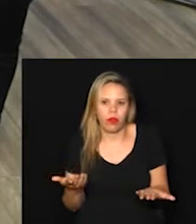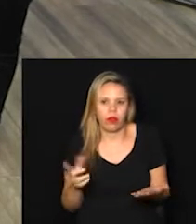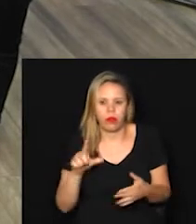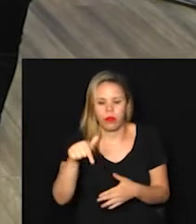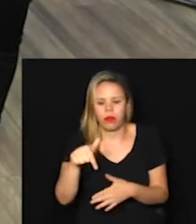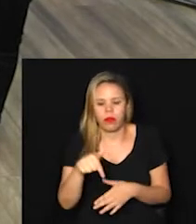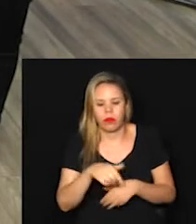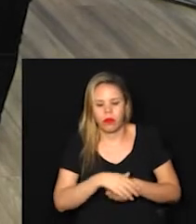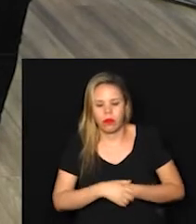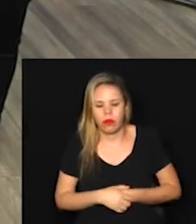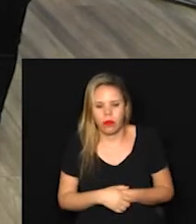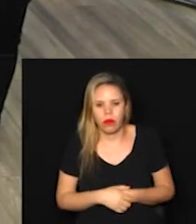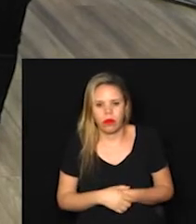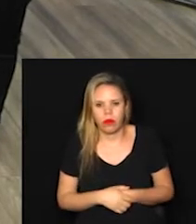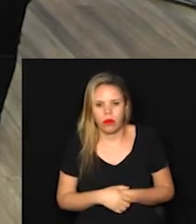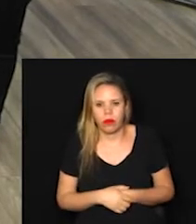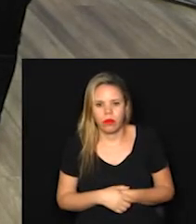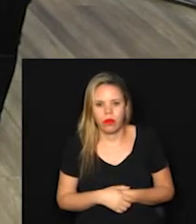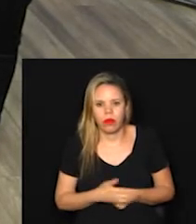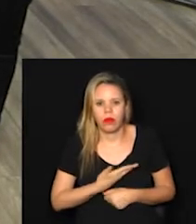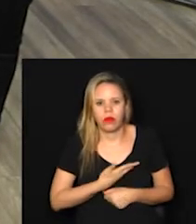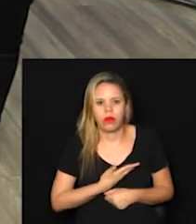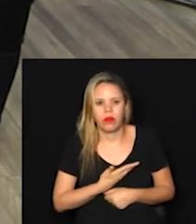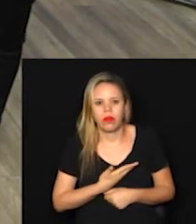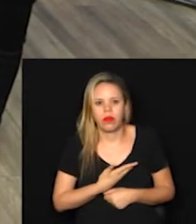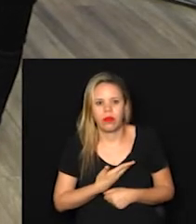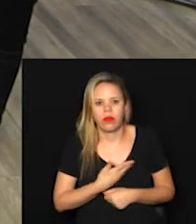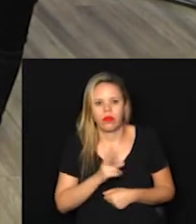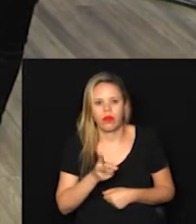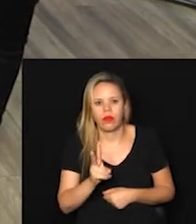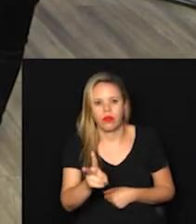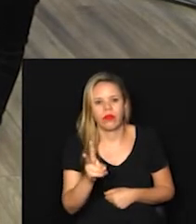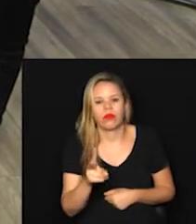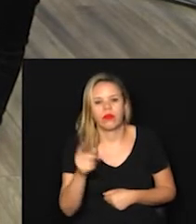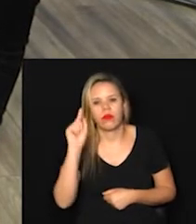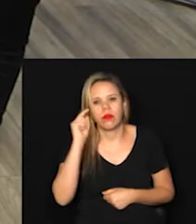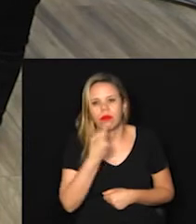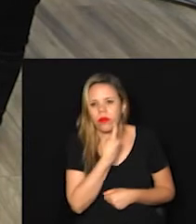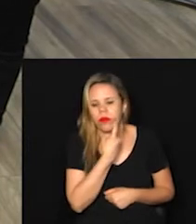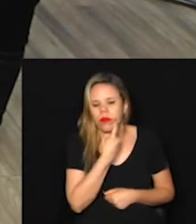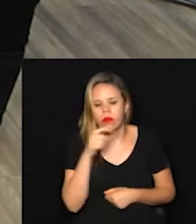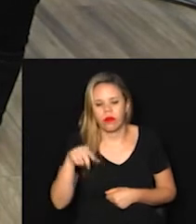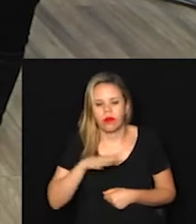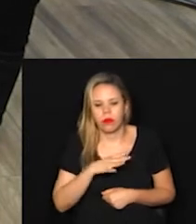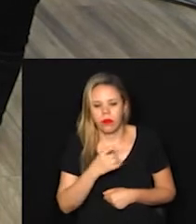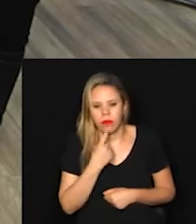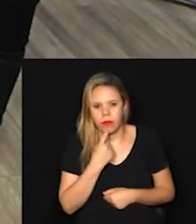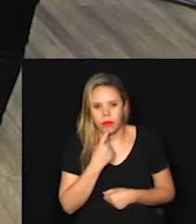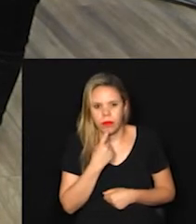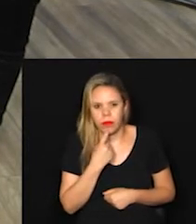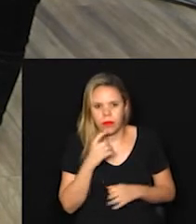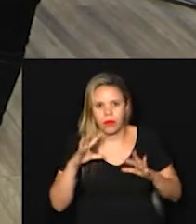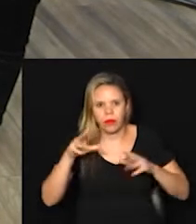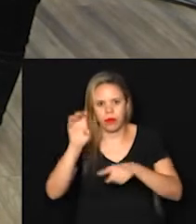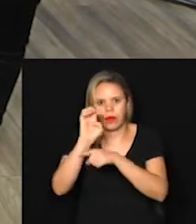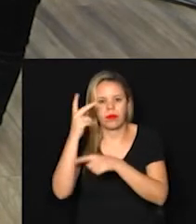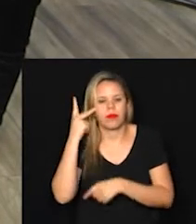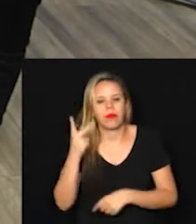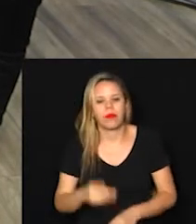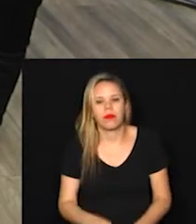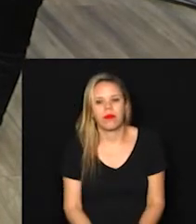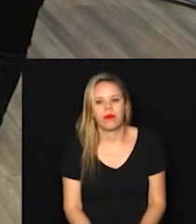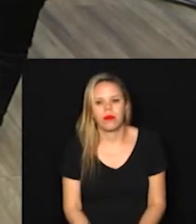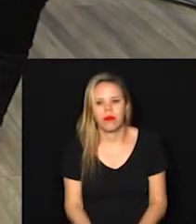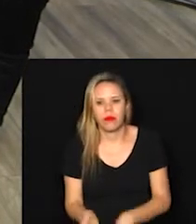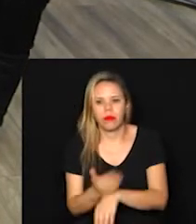a gente atualiza os nossos amigos. Continuando então, Mina, com as notícias aqui da cidade de Campinas e de todo o estado de São Paulo.